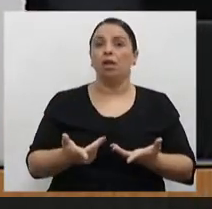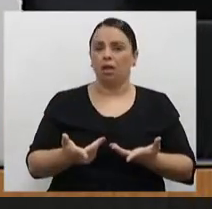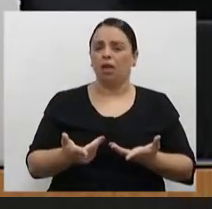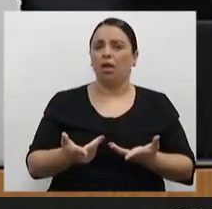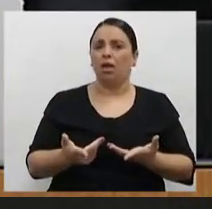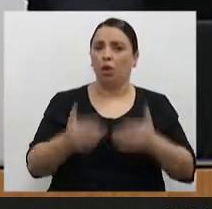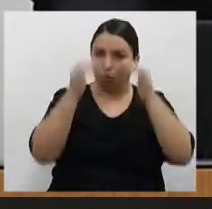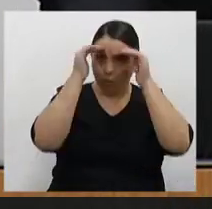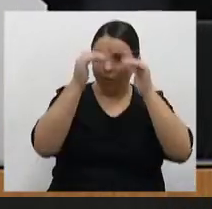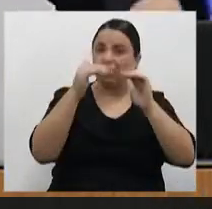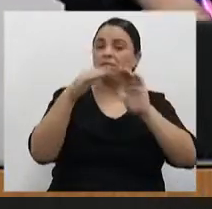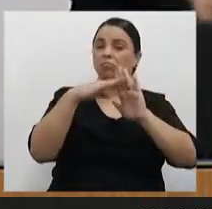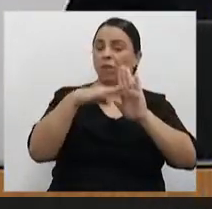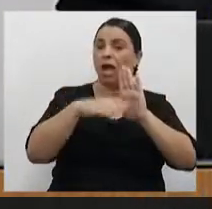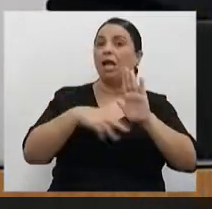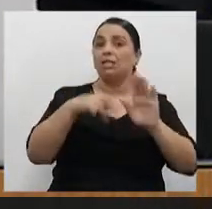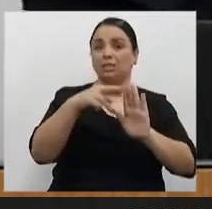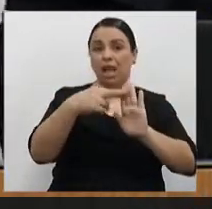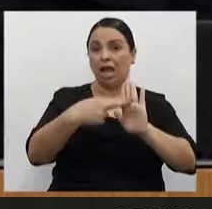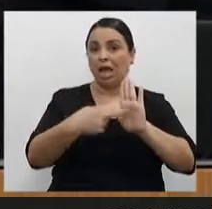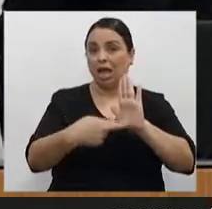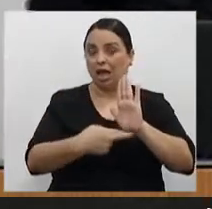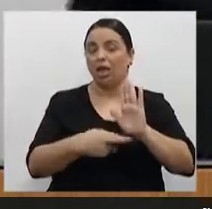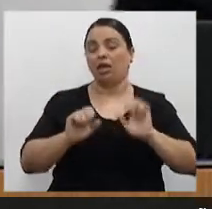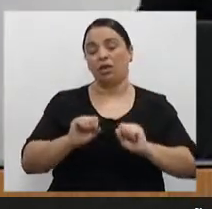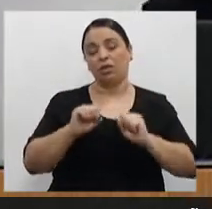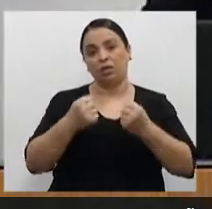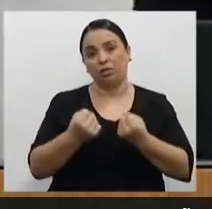prevenção. O requerimento dessa audiência é o número